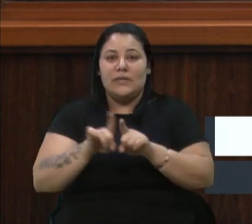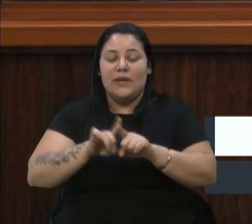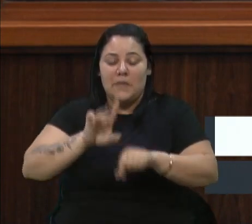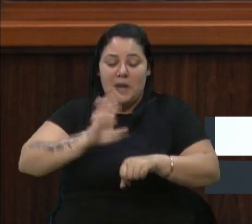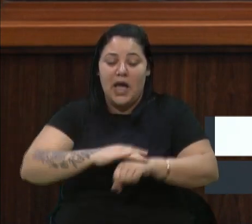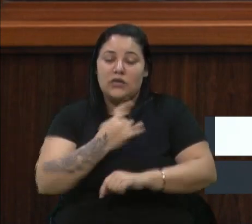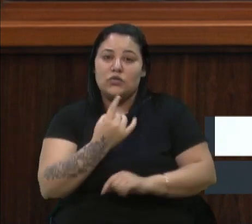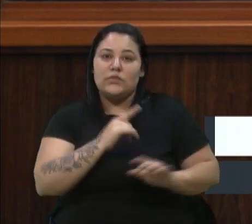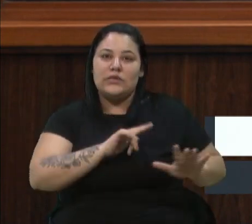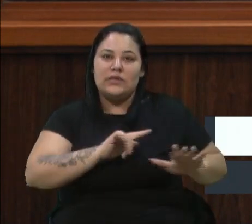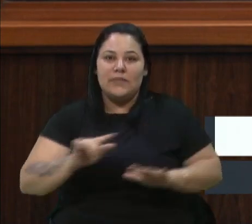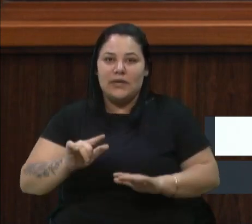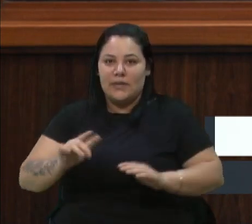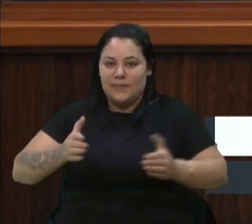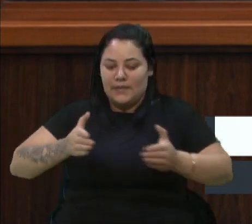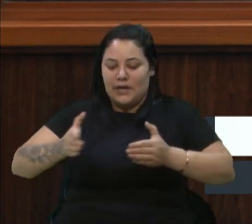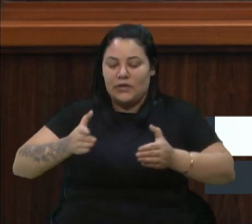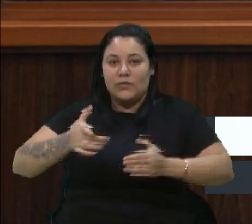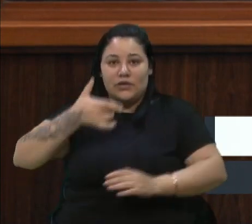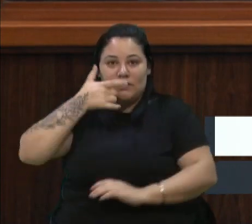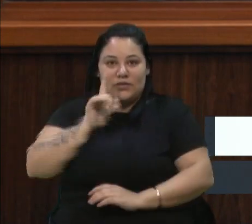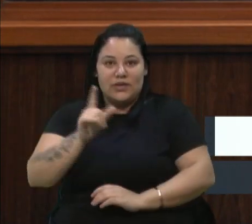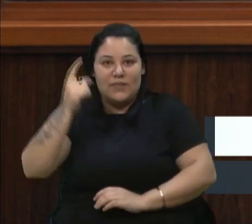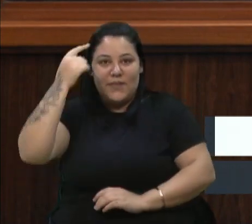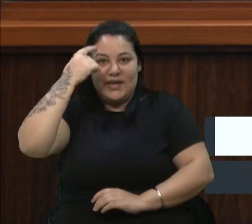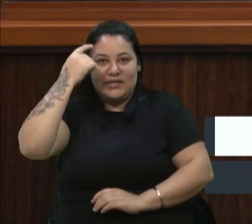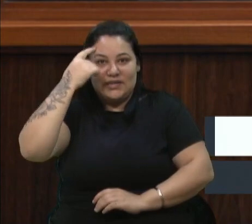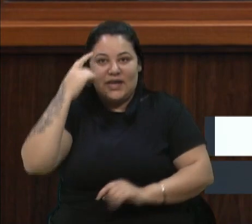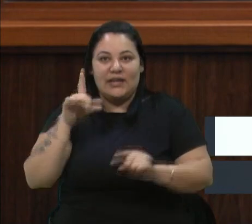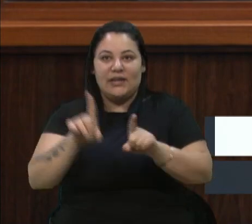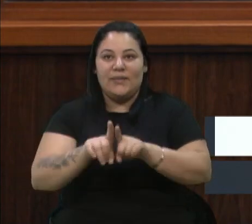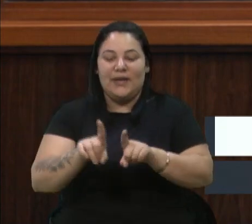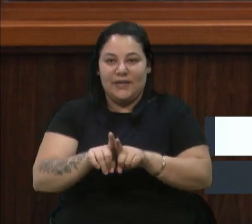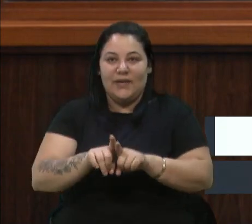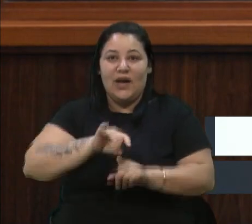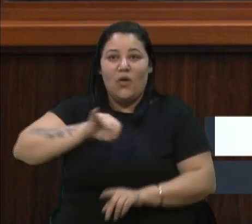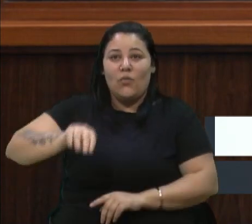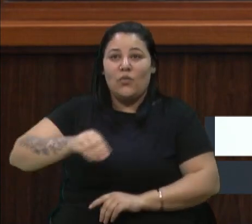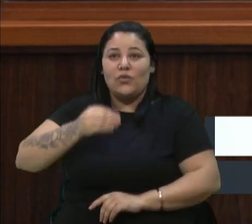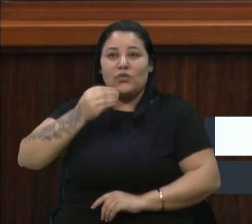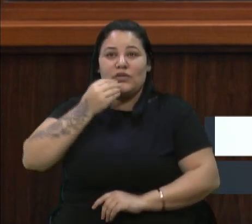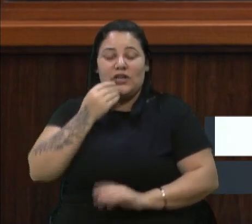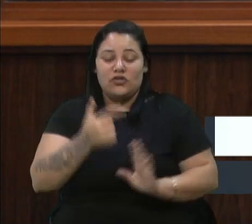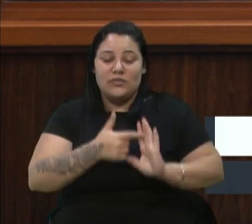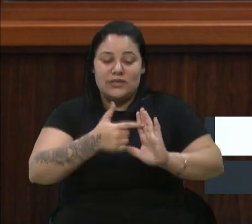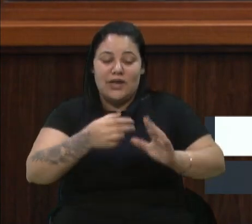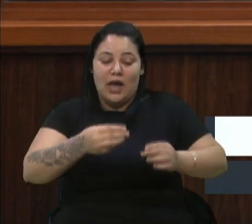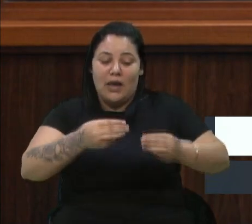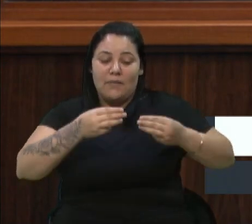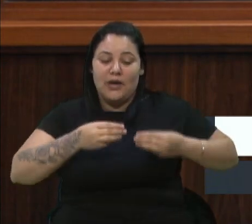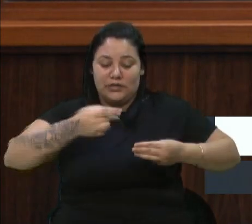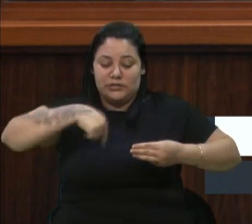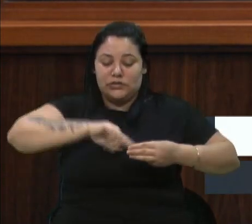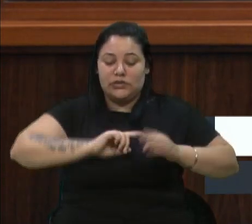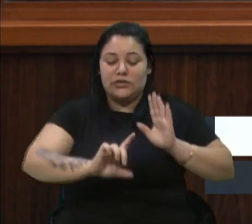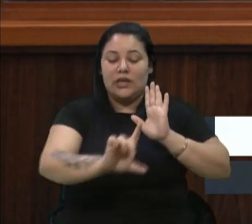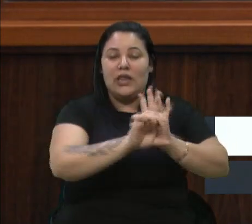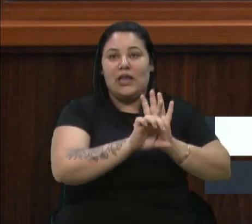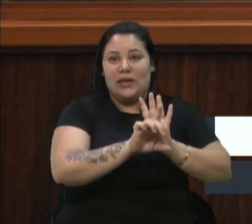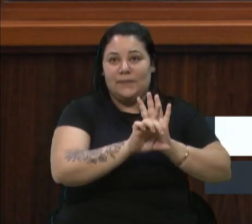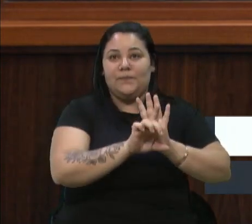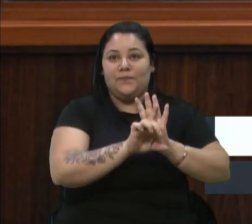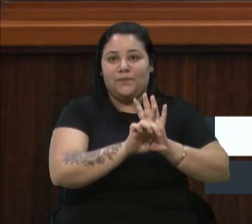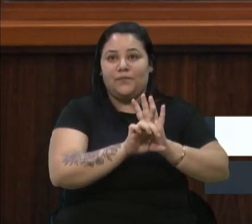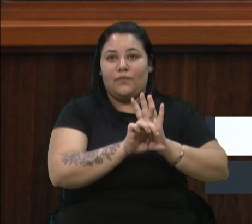de prazo para poder pensar a possibilidade de estar apresentando emendas na nossa Lei de Diretriz